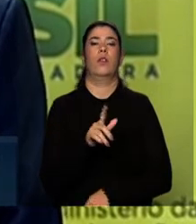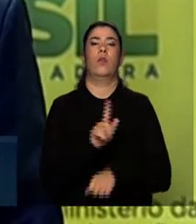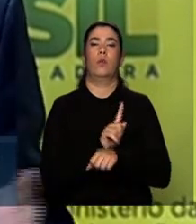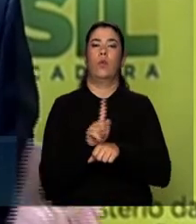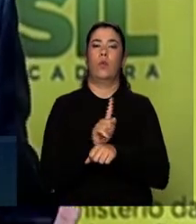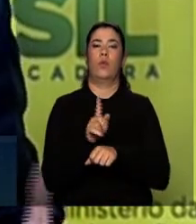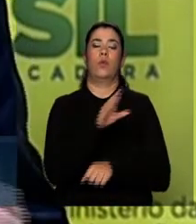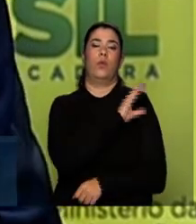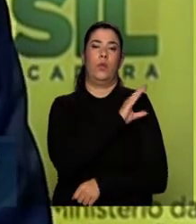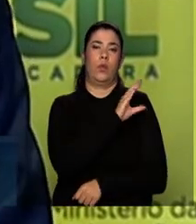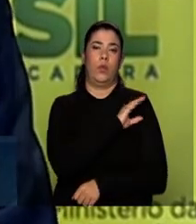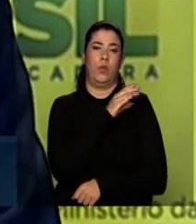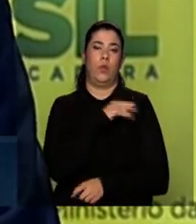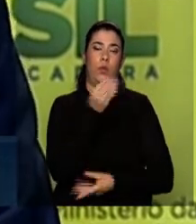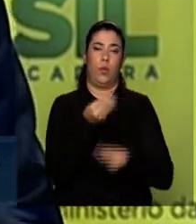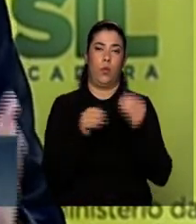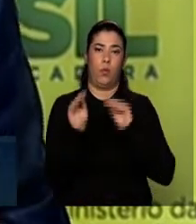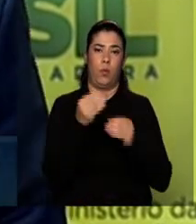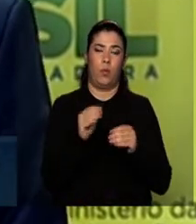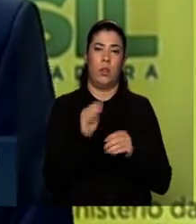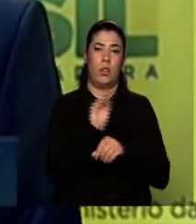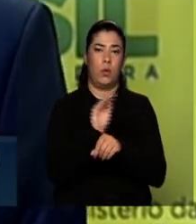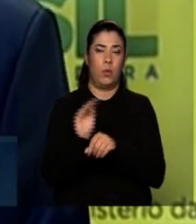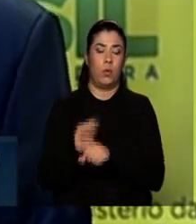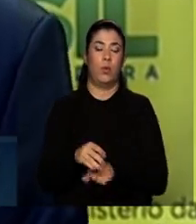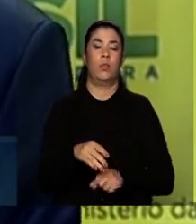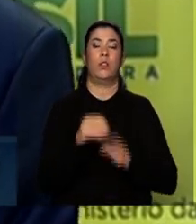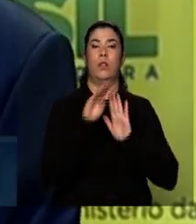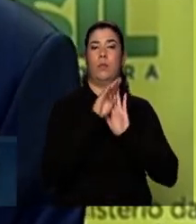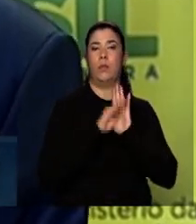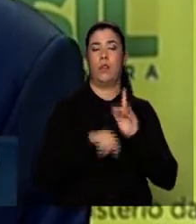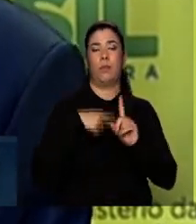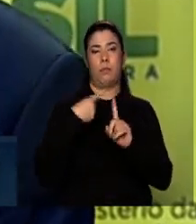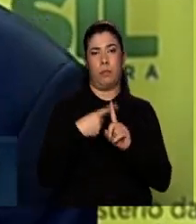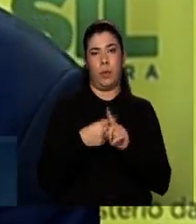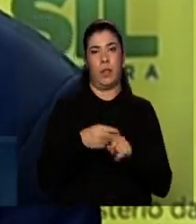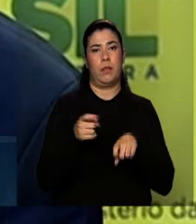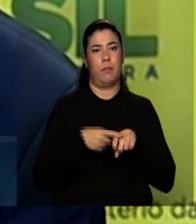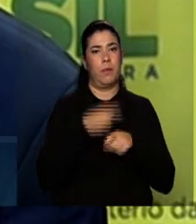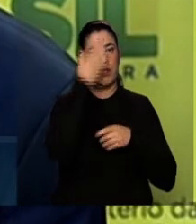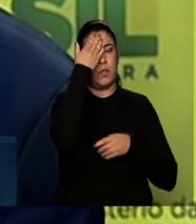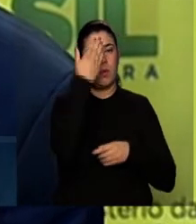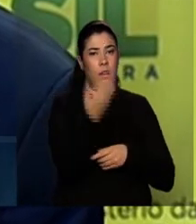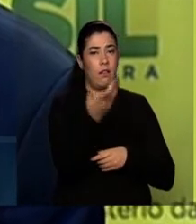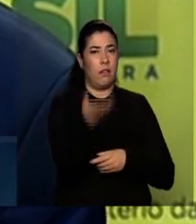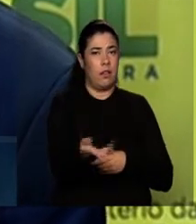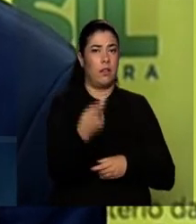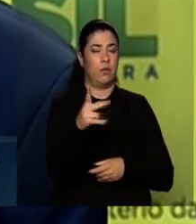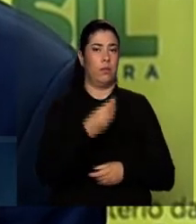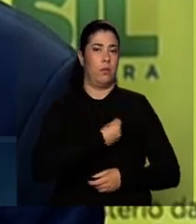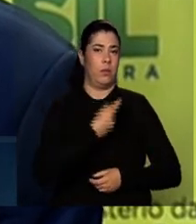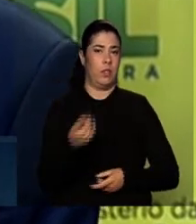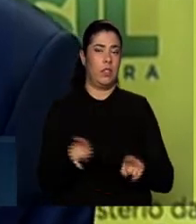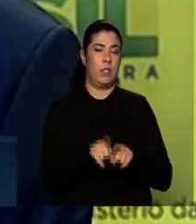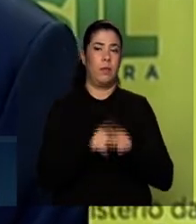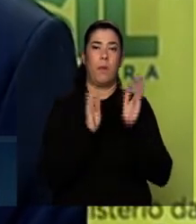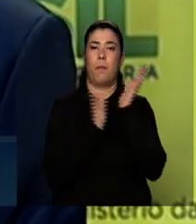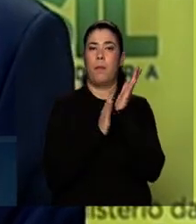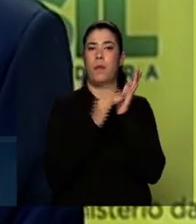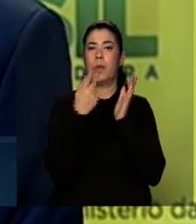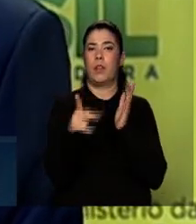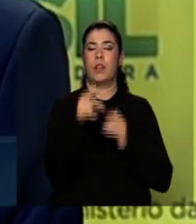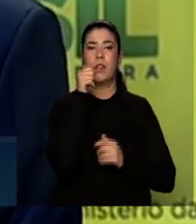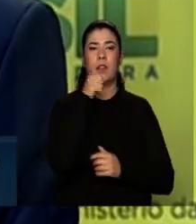Eider Pinto, que cuida do programa Mais Médico, junto com a sua equipe. Eu queria agradecer, parabenizar a Marta,